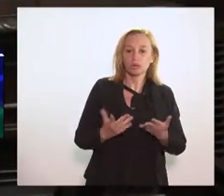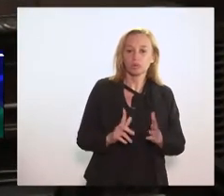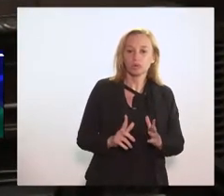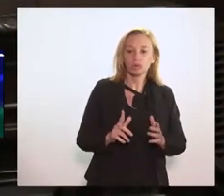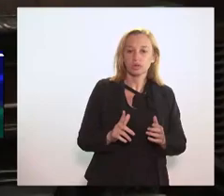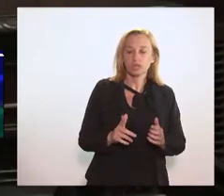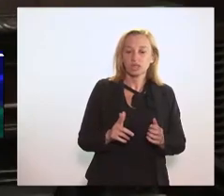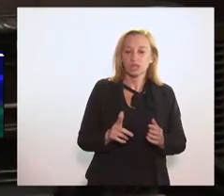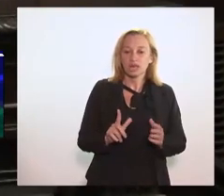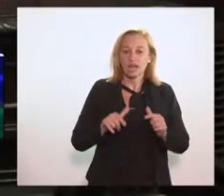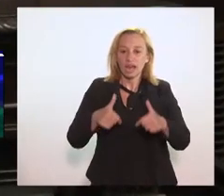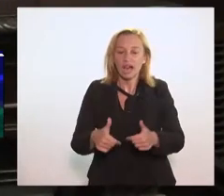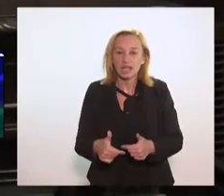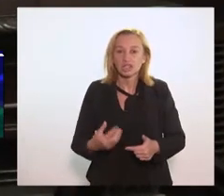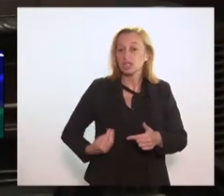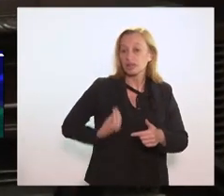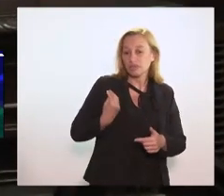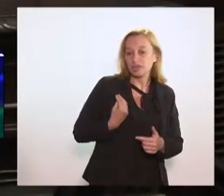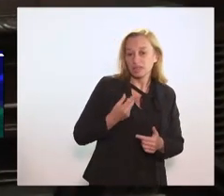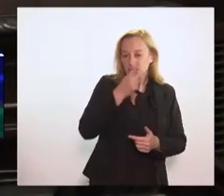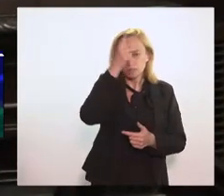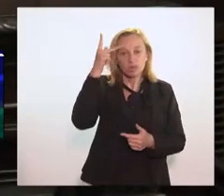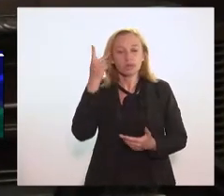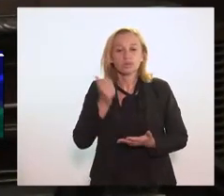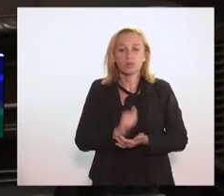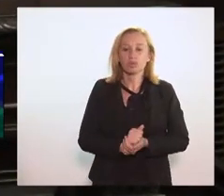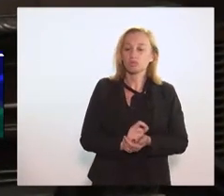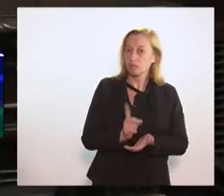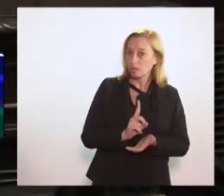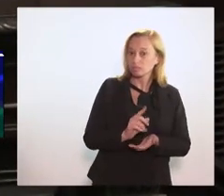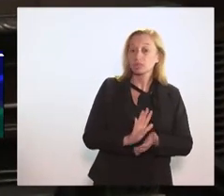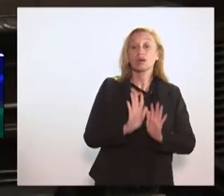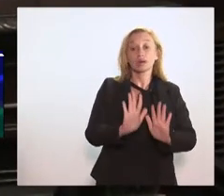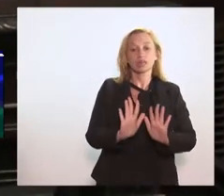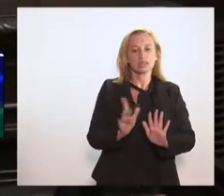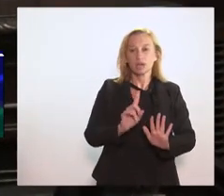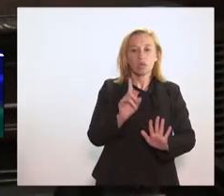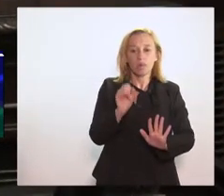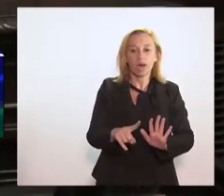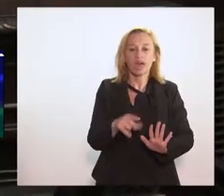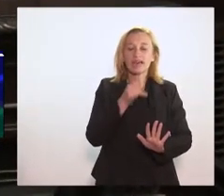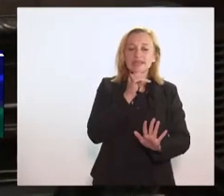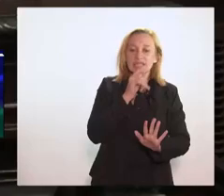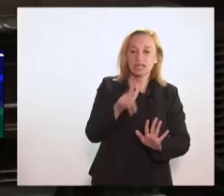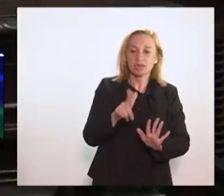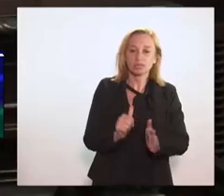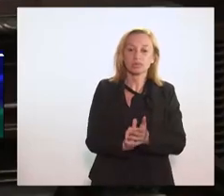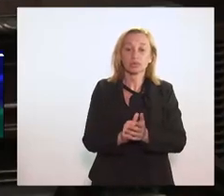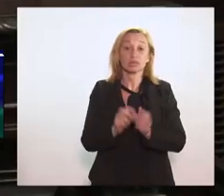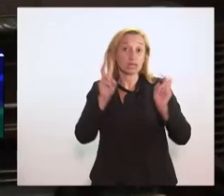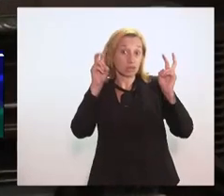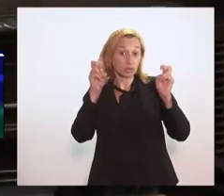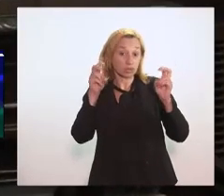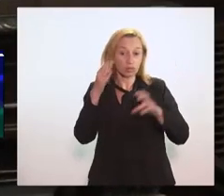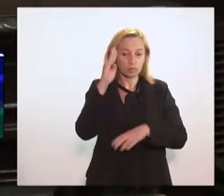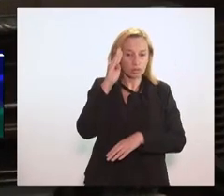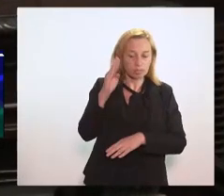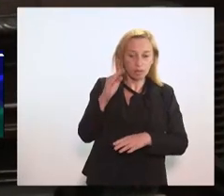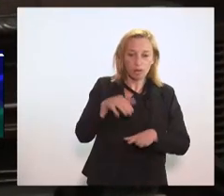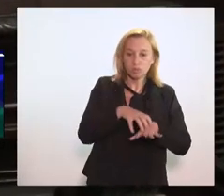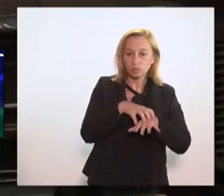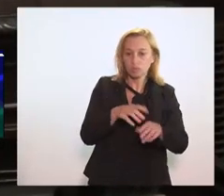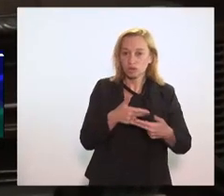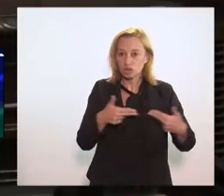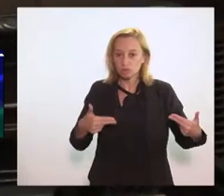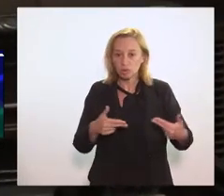vida privada, na livre iniciativa, e definitivamente não é, por exemplo, nesse caso específico do transporte,